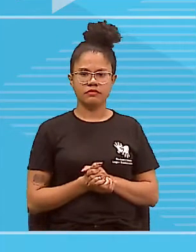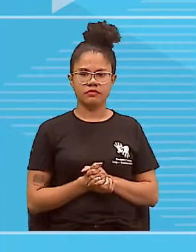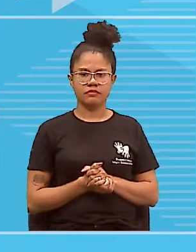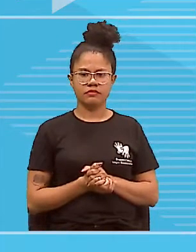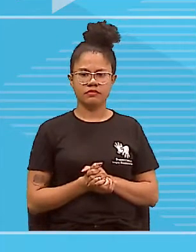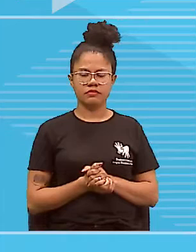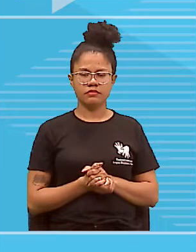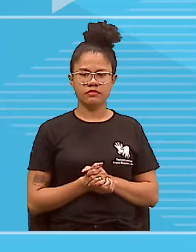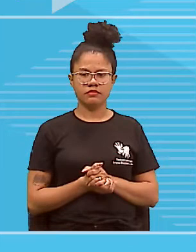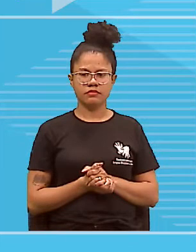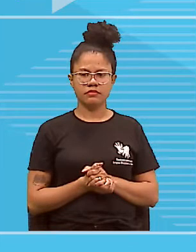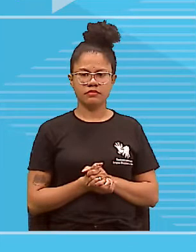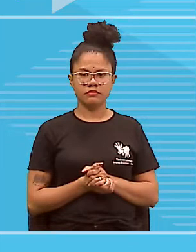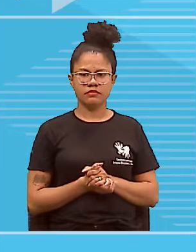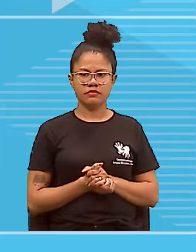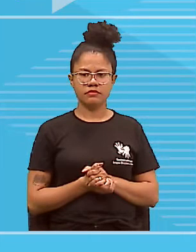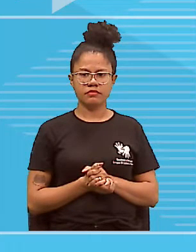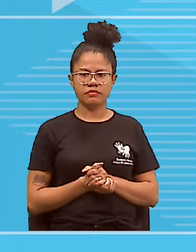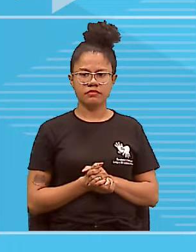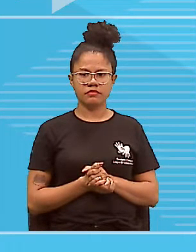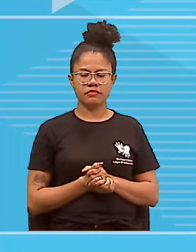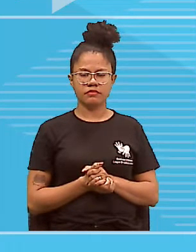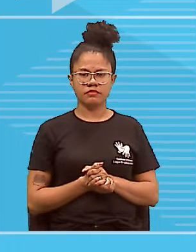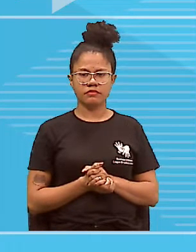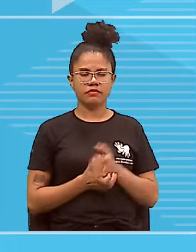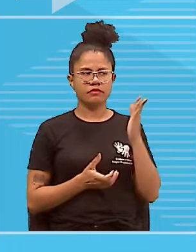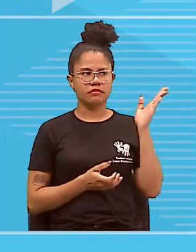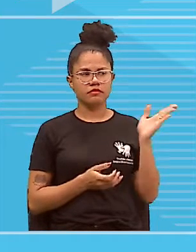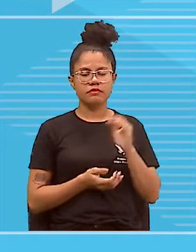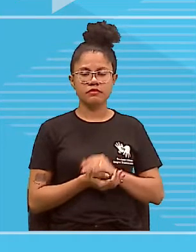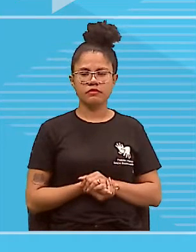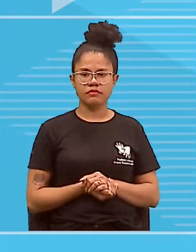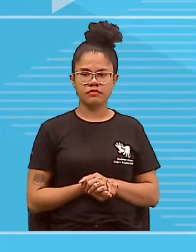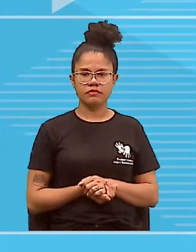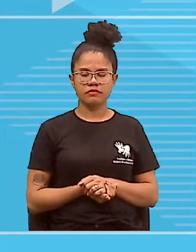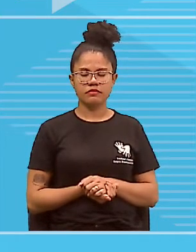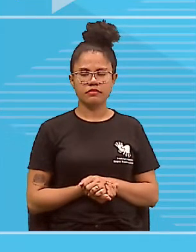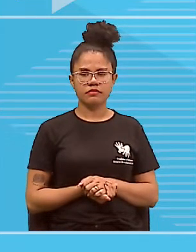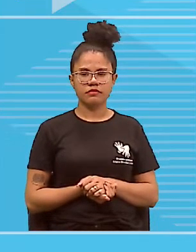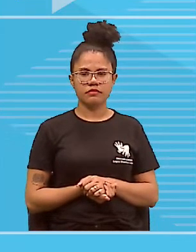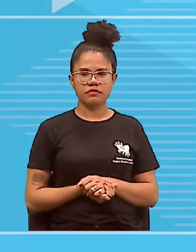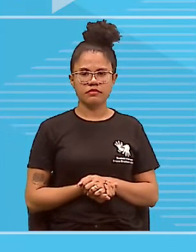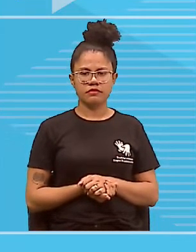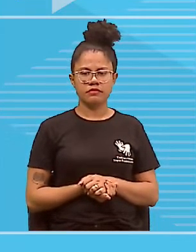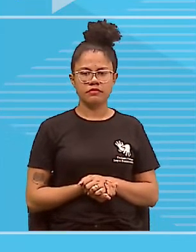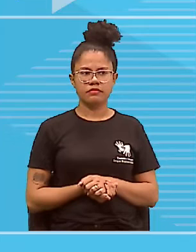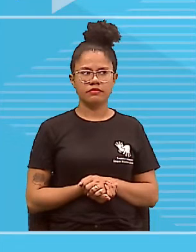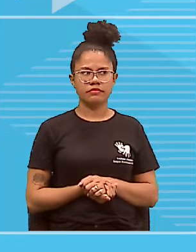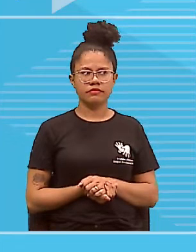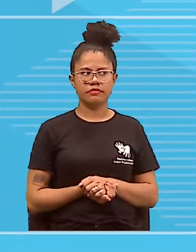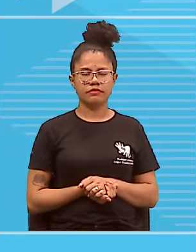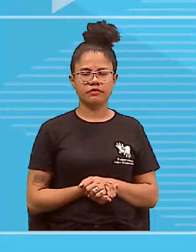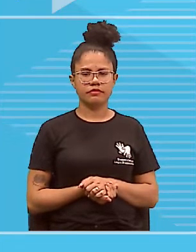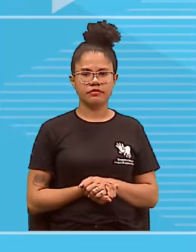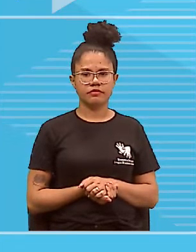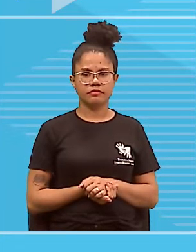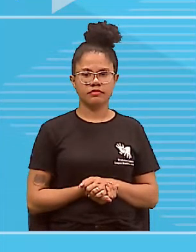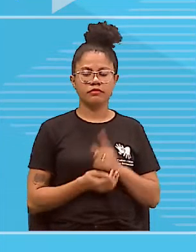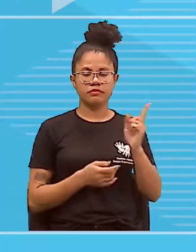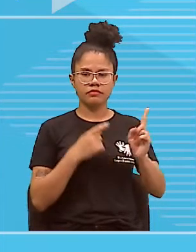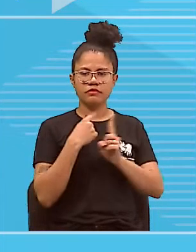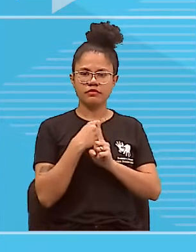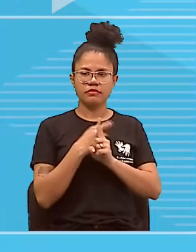a luz tá esse fenômeno que ele descobriu